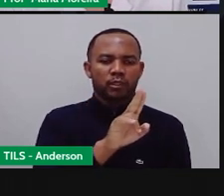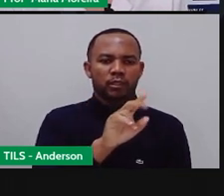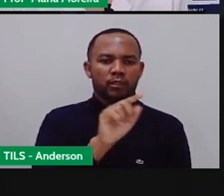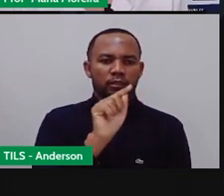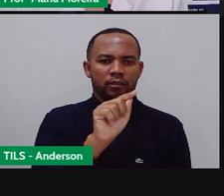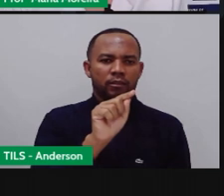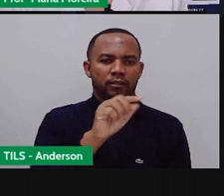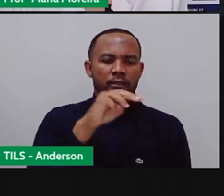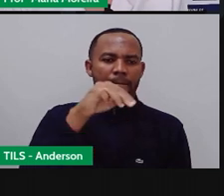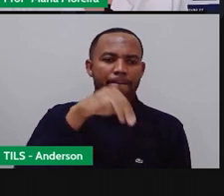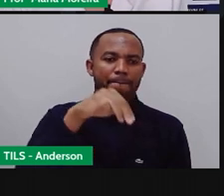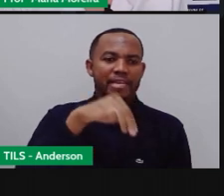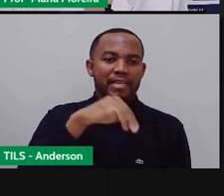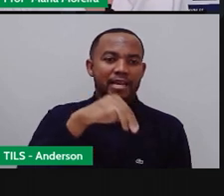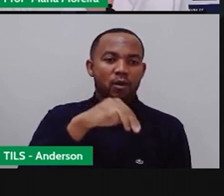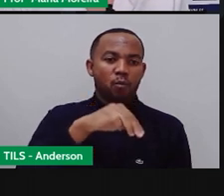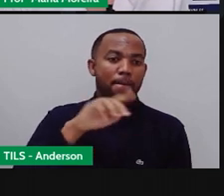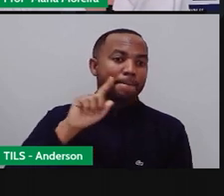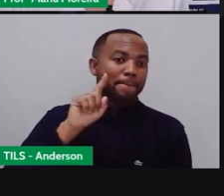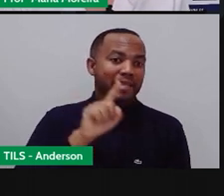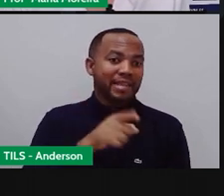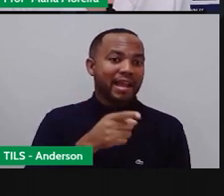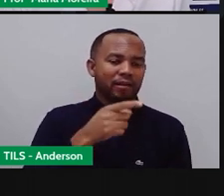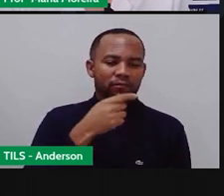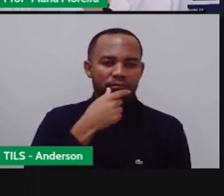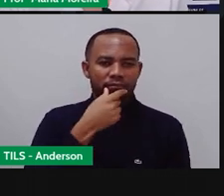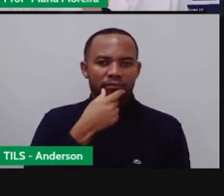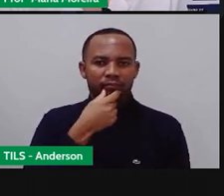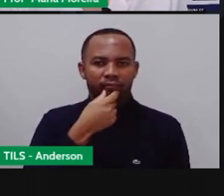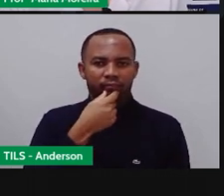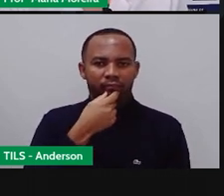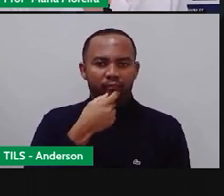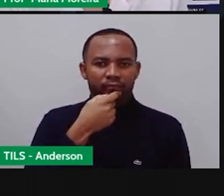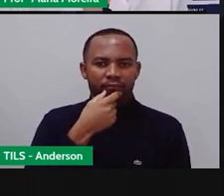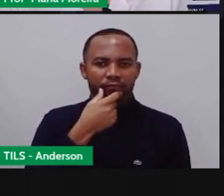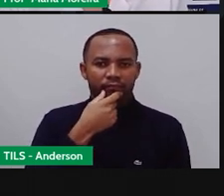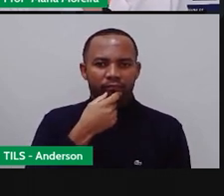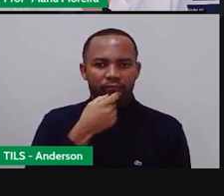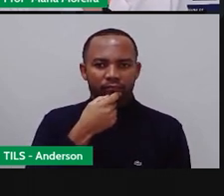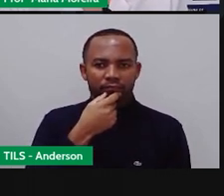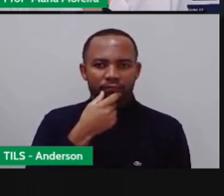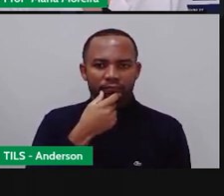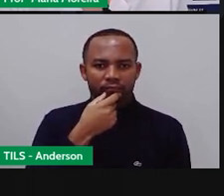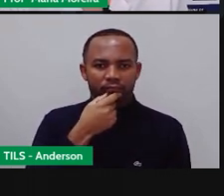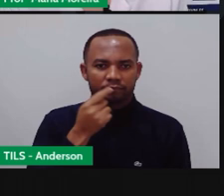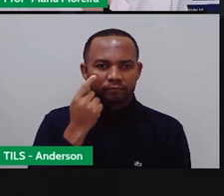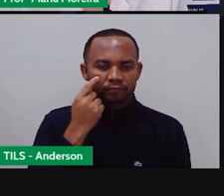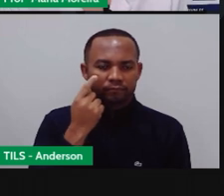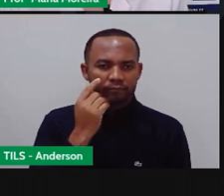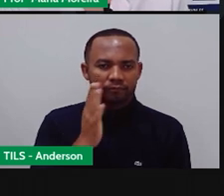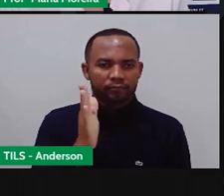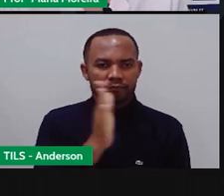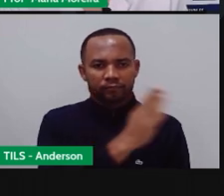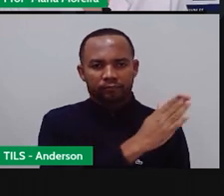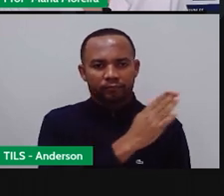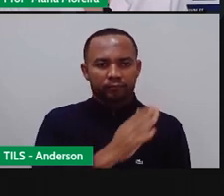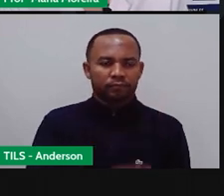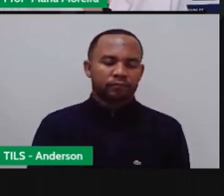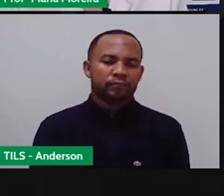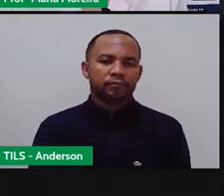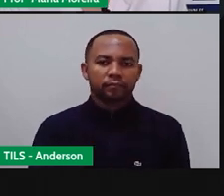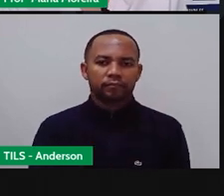que unidade de em cima aqui de mim olhar então eu tenho que fazer o quê arrumada aqui para